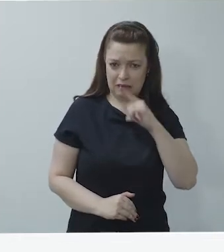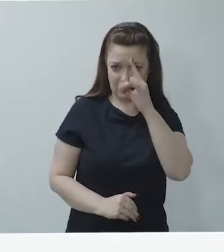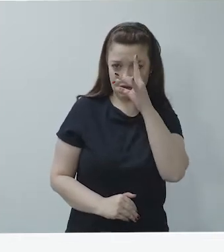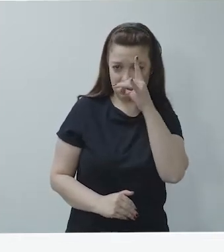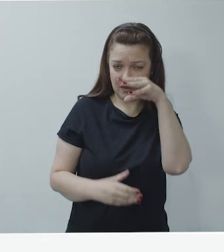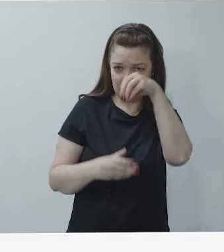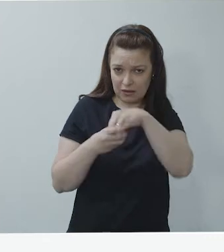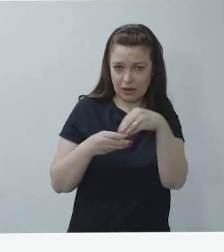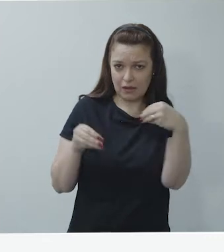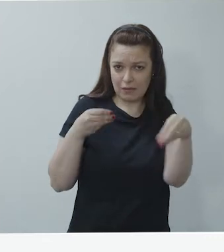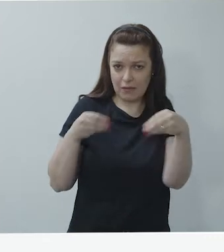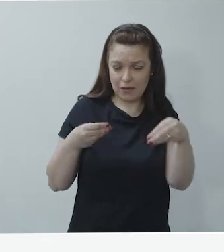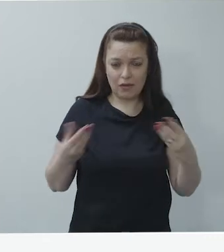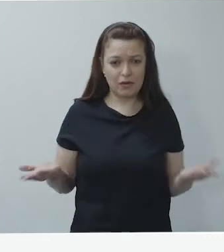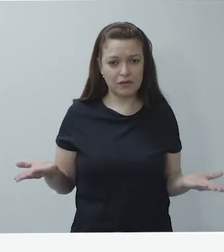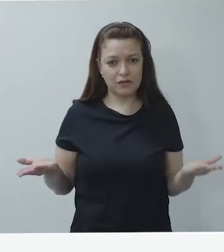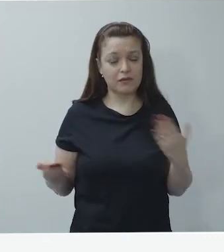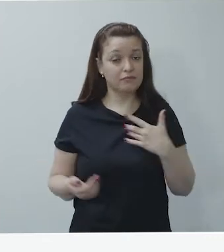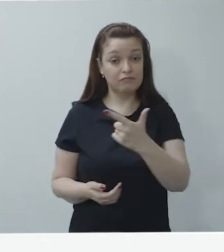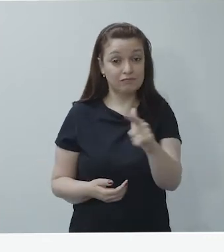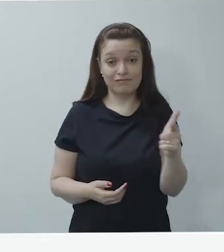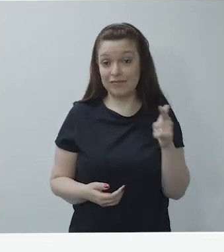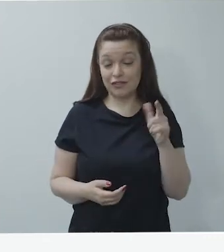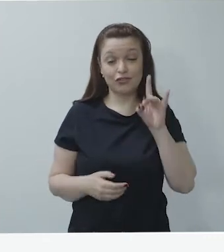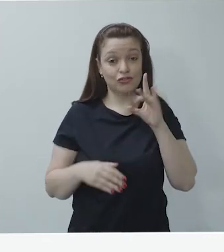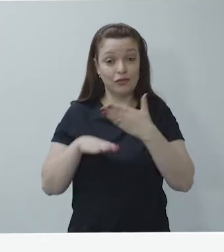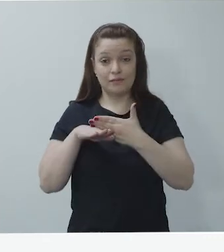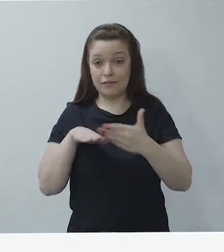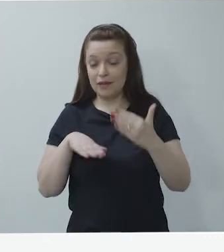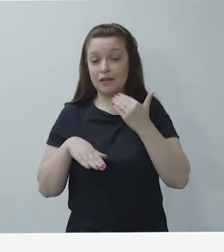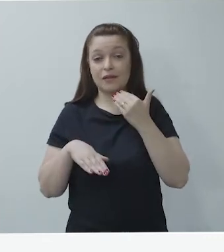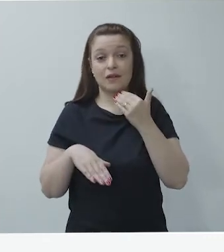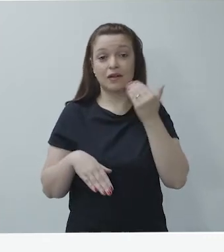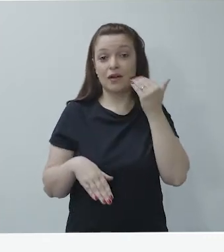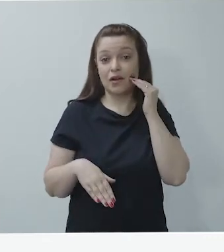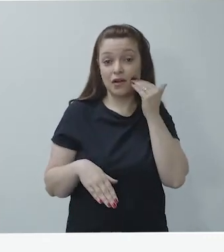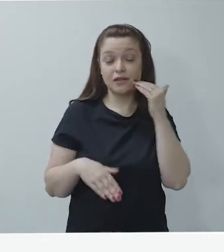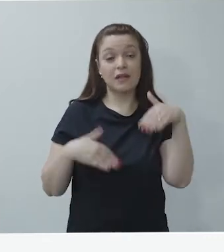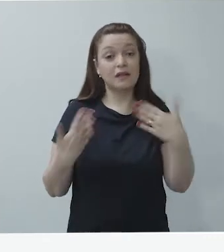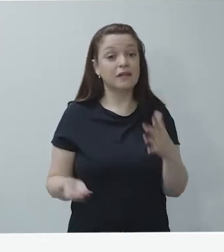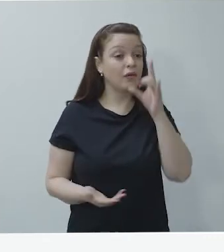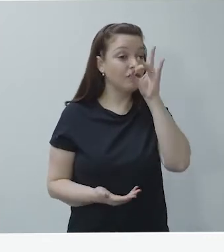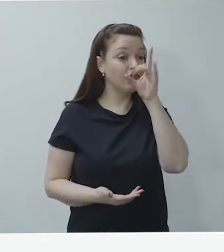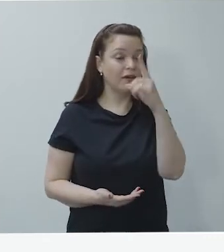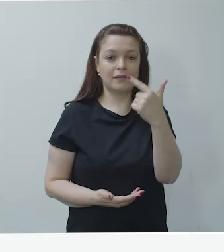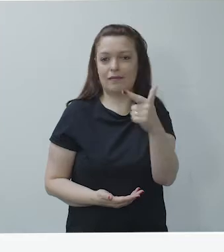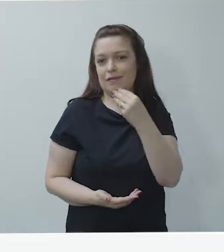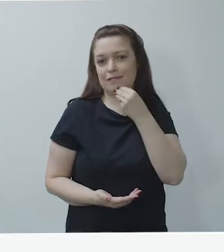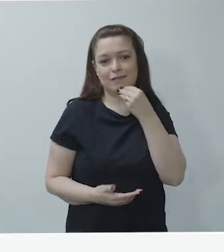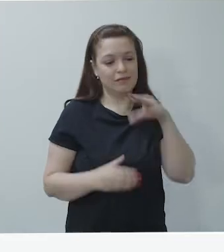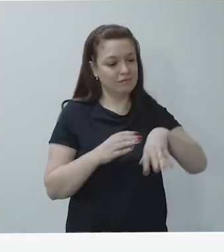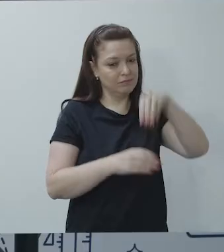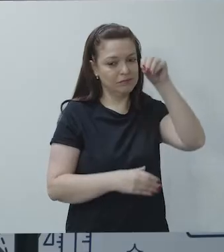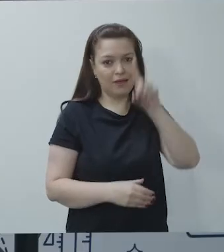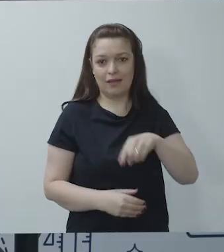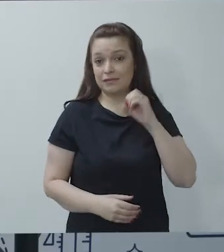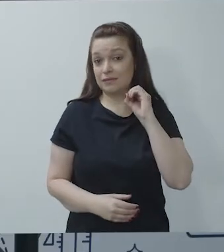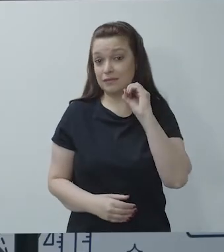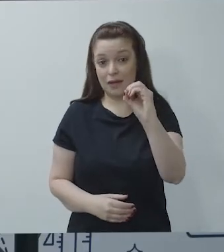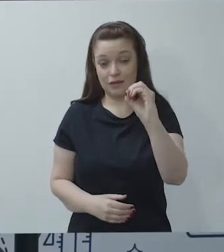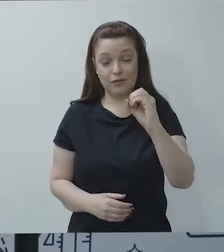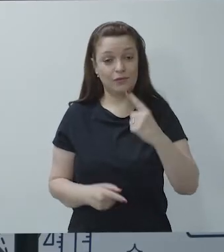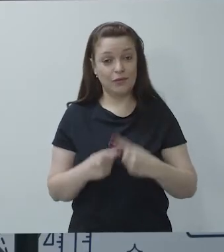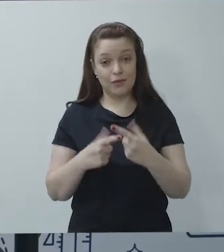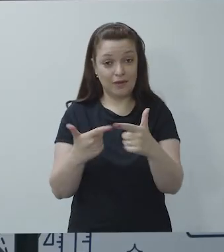Tem a cor verde dentro desse pacotinho? Não. Então a cor verde não tem chance nenhuma de ser sorteada,